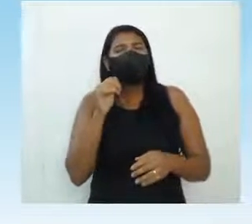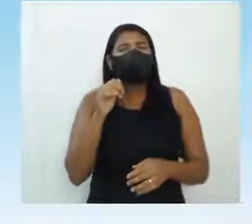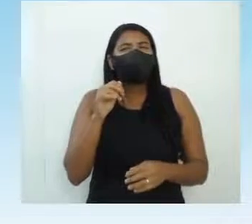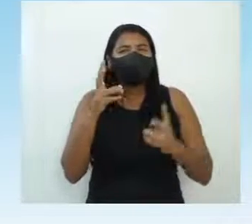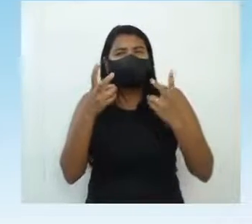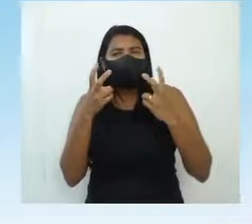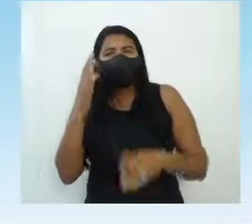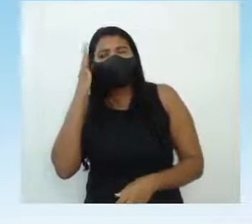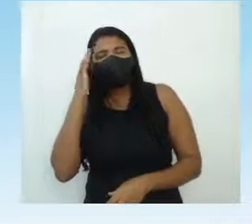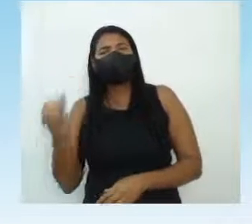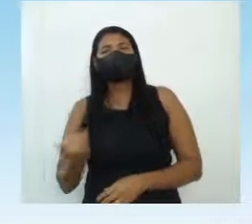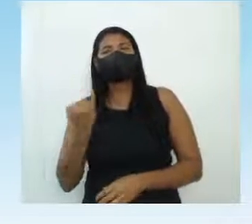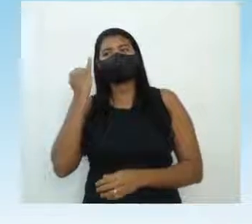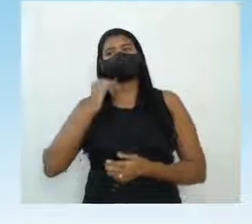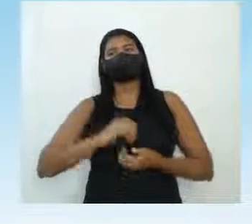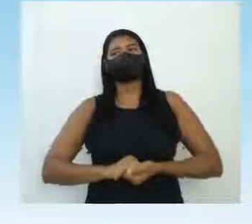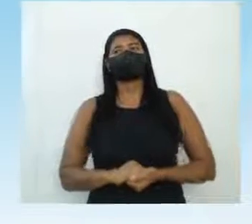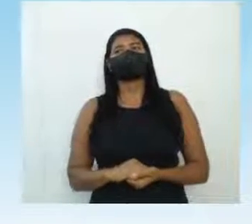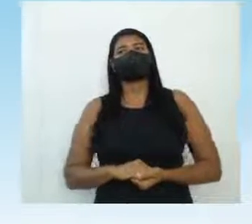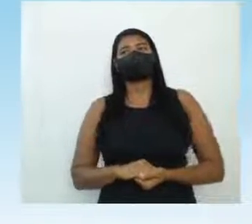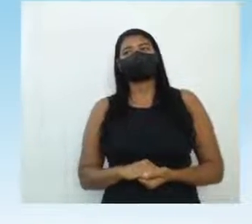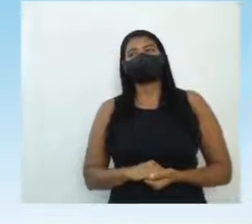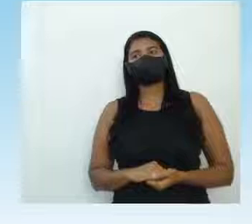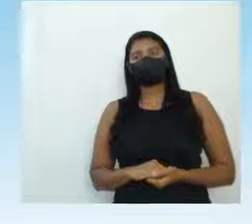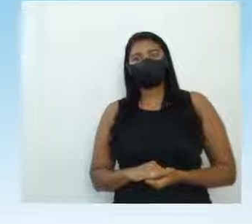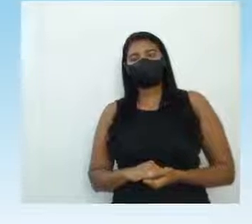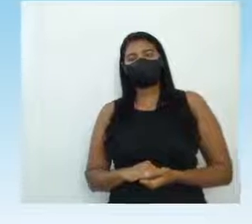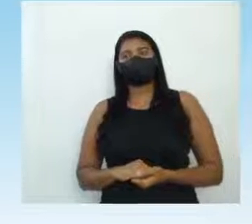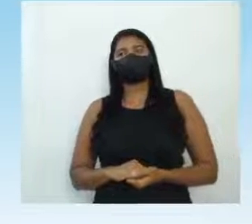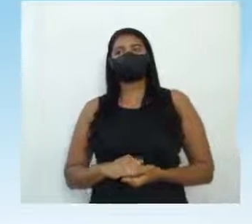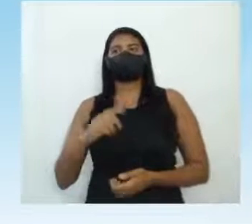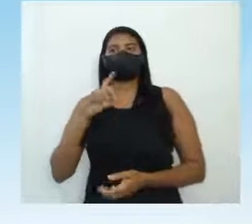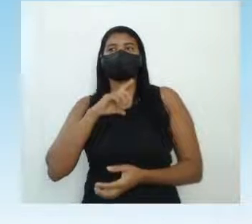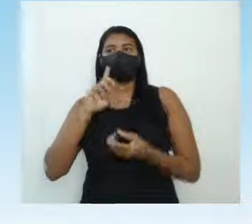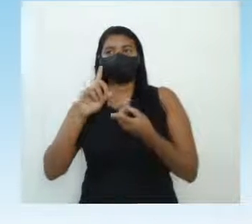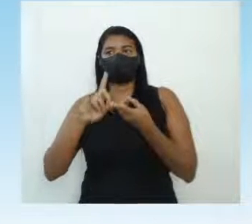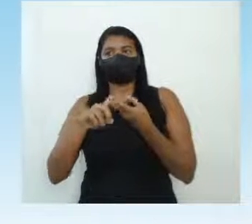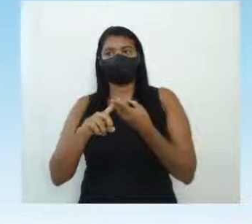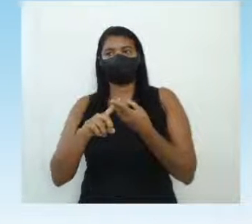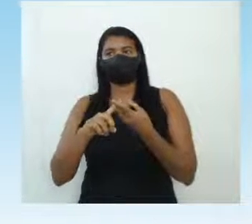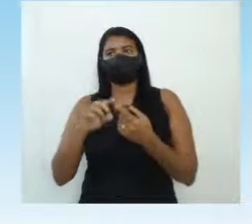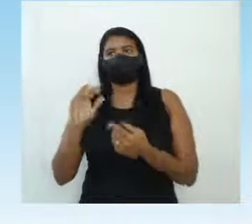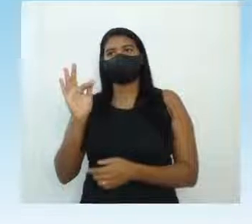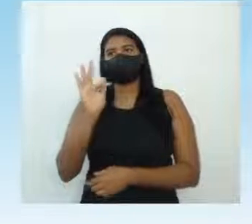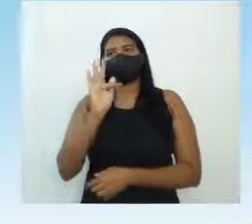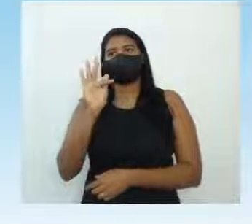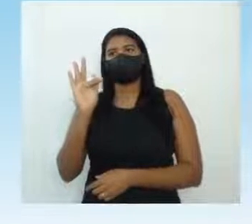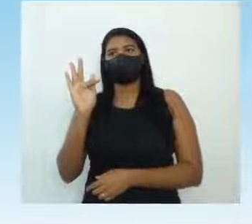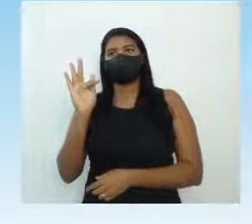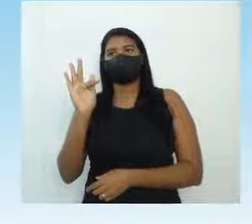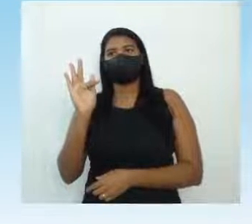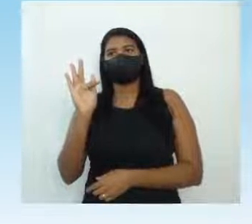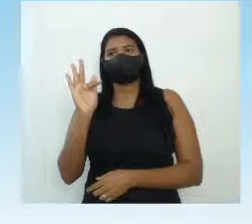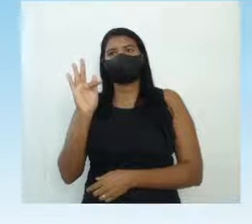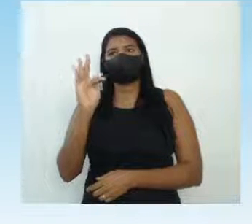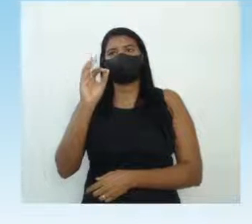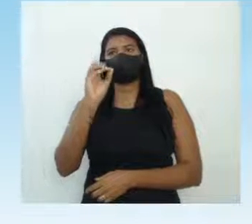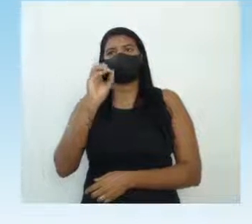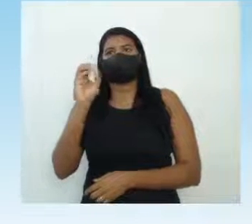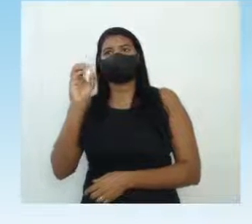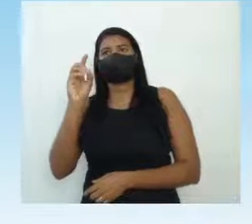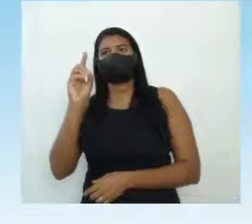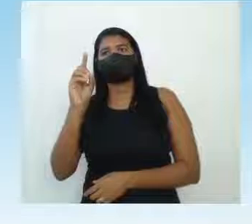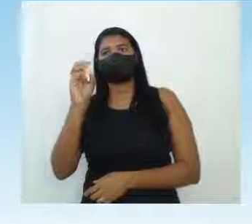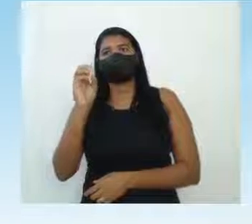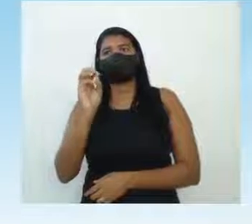muito importante, tá? Temos o floor rock, que também é um movimento de solo. E